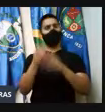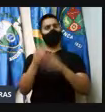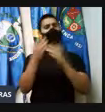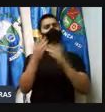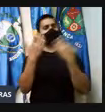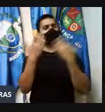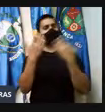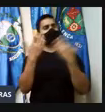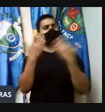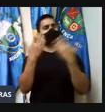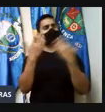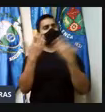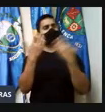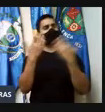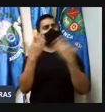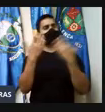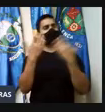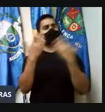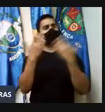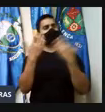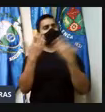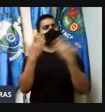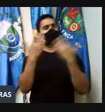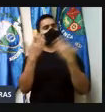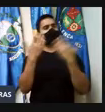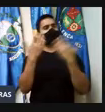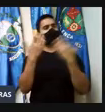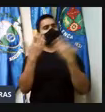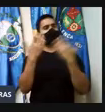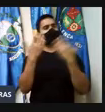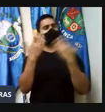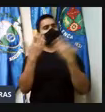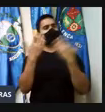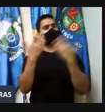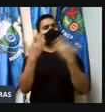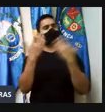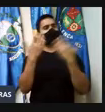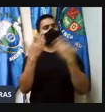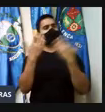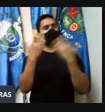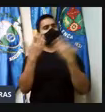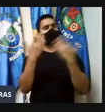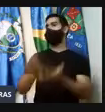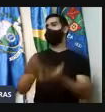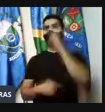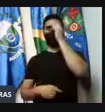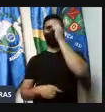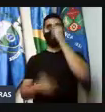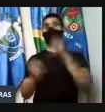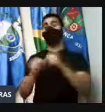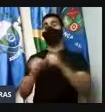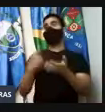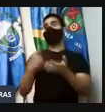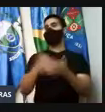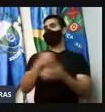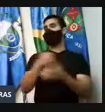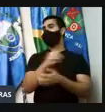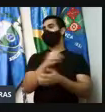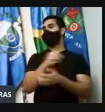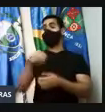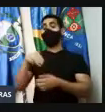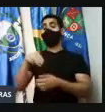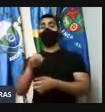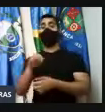Estado aqui de obras de infraestrutura, se comprometeu num orçamento de 100 milhões